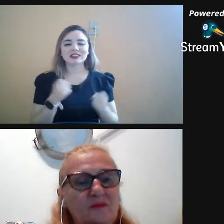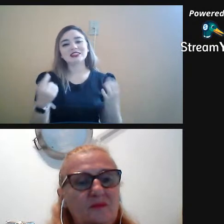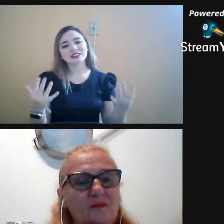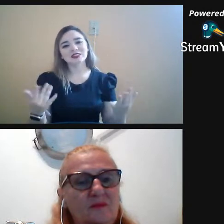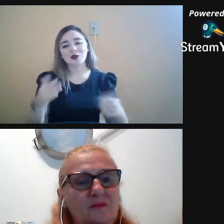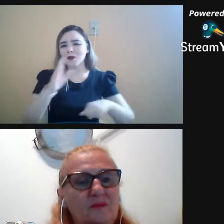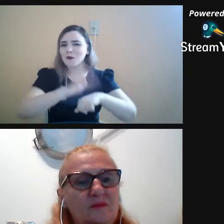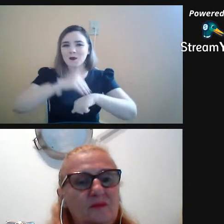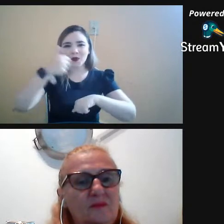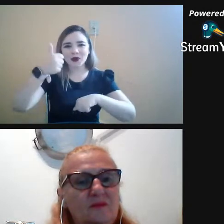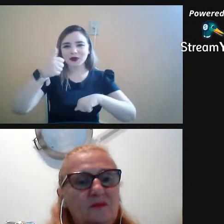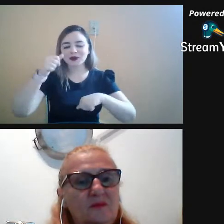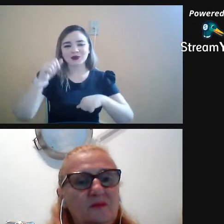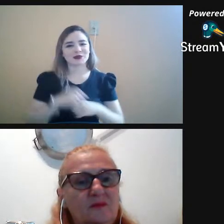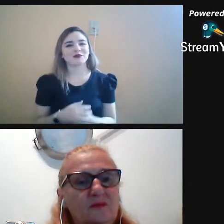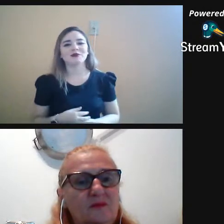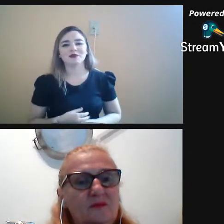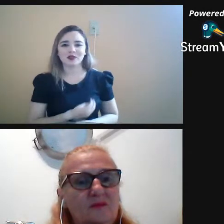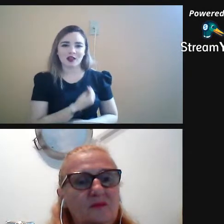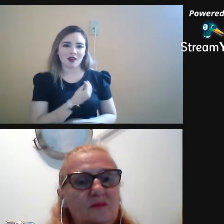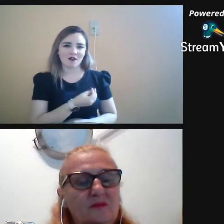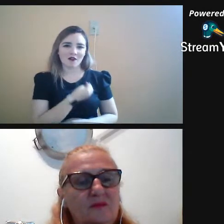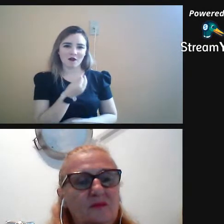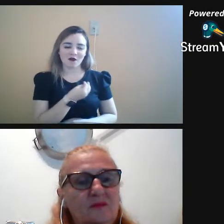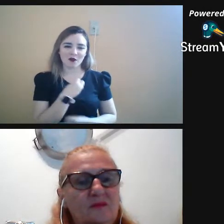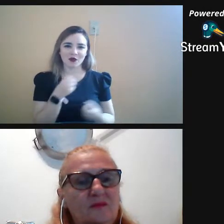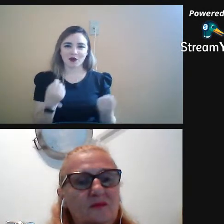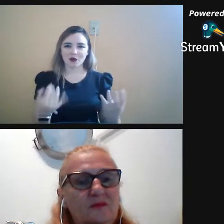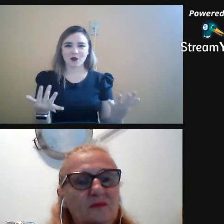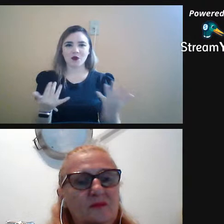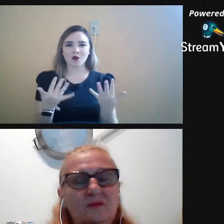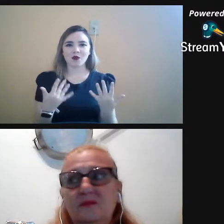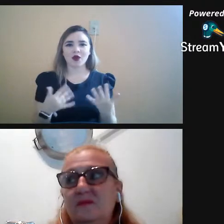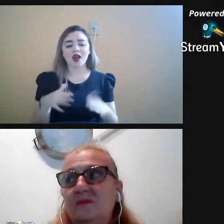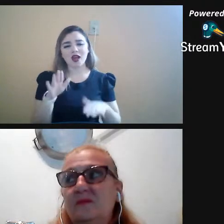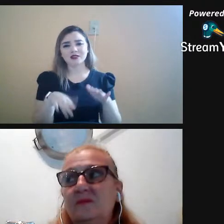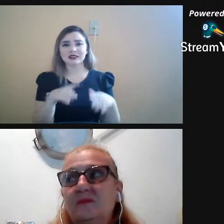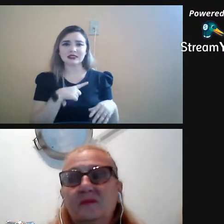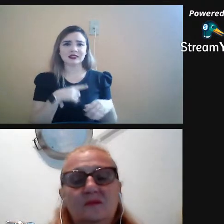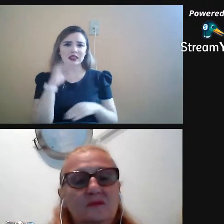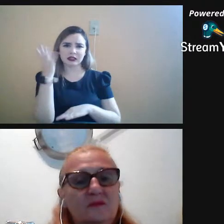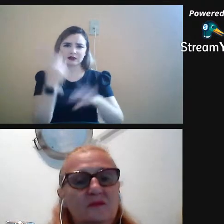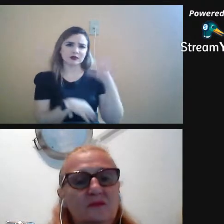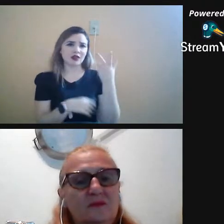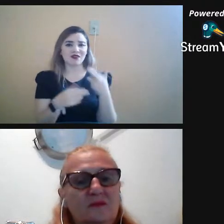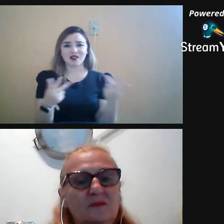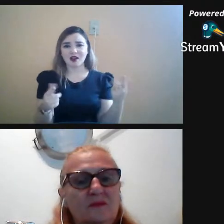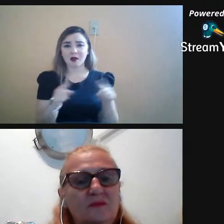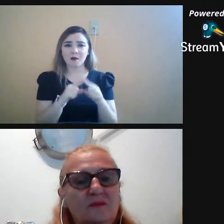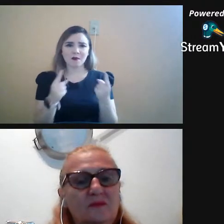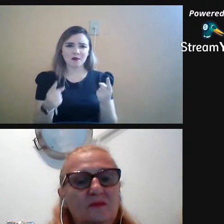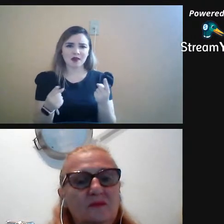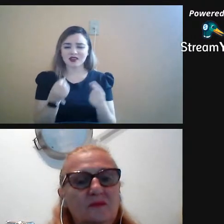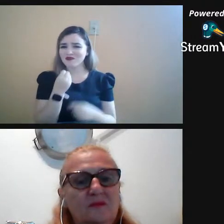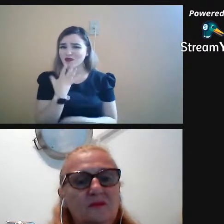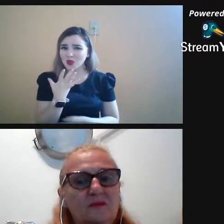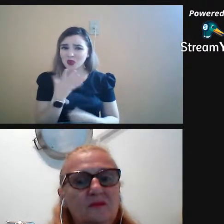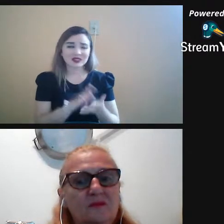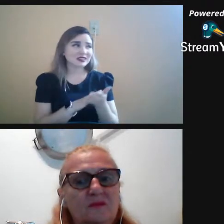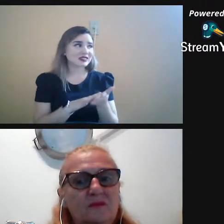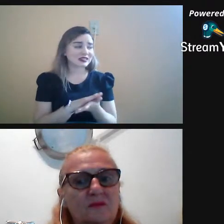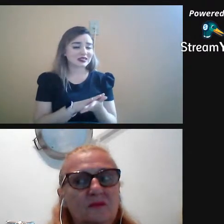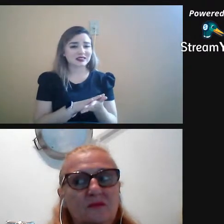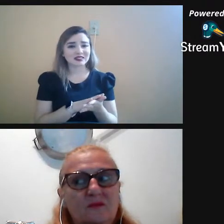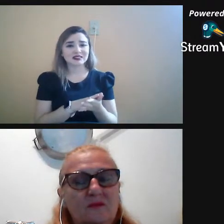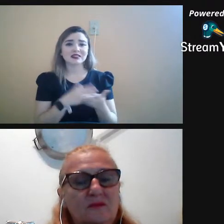melhor a qualidade ambiental. Porque às vezes você tem muita vegetação, mas não tem qualidade ambiental.